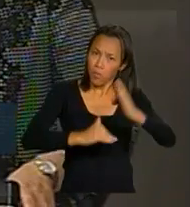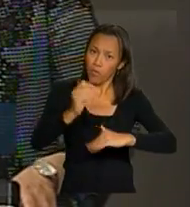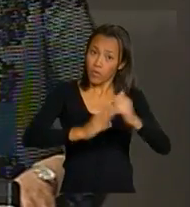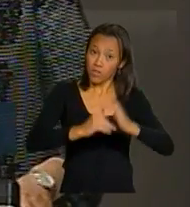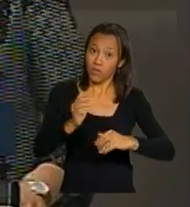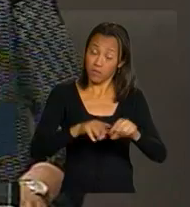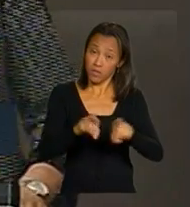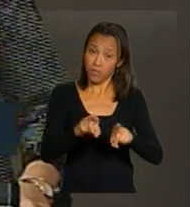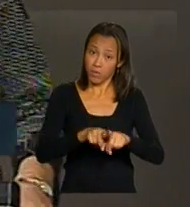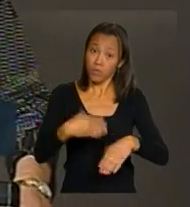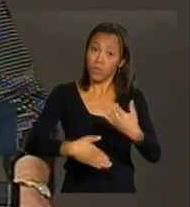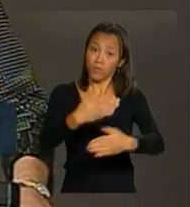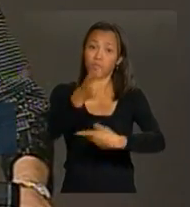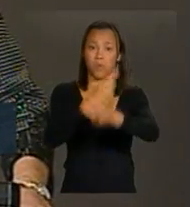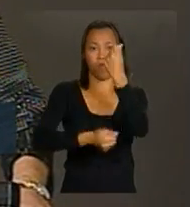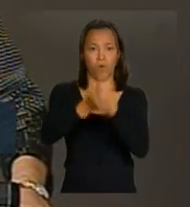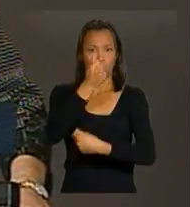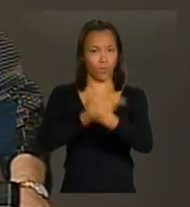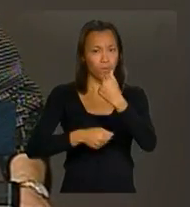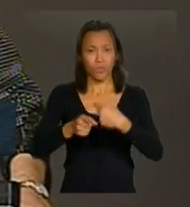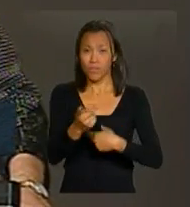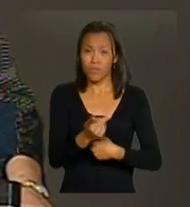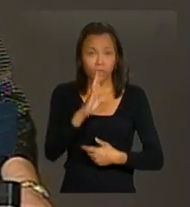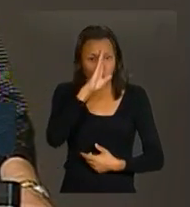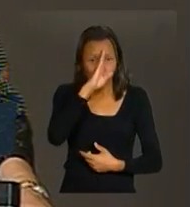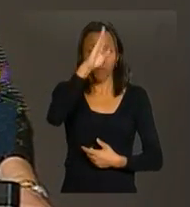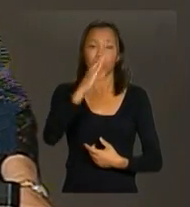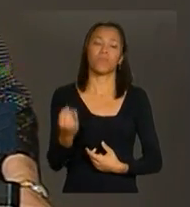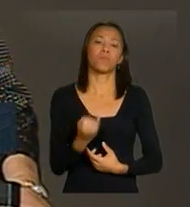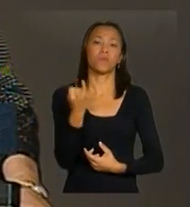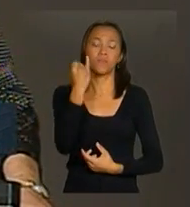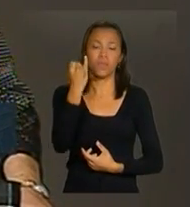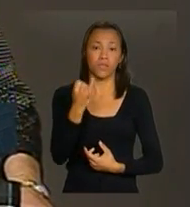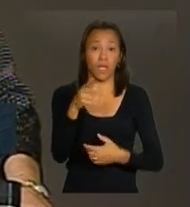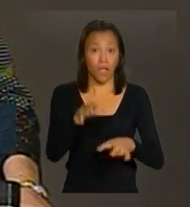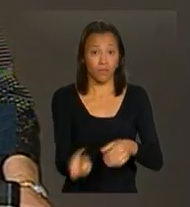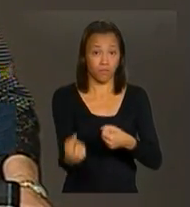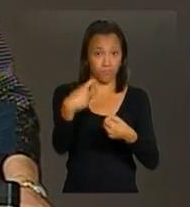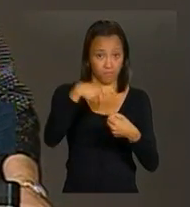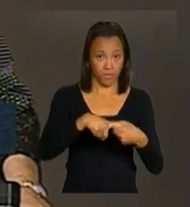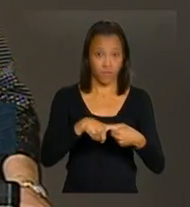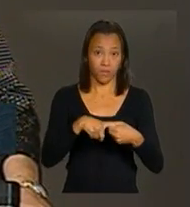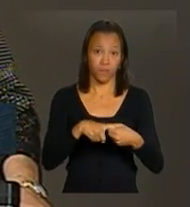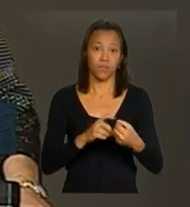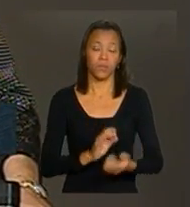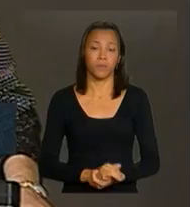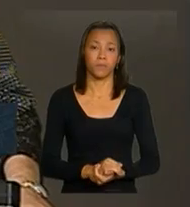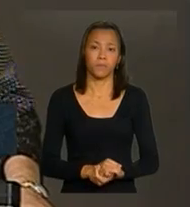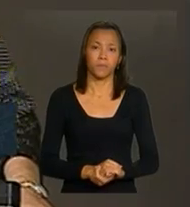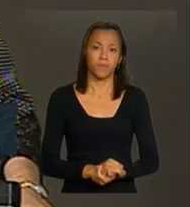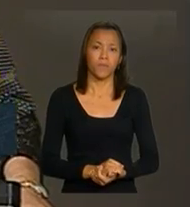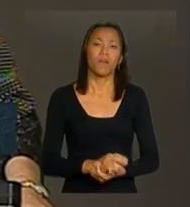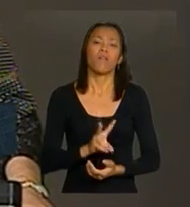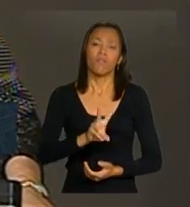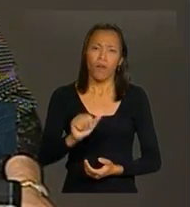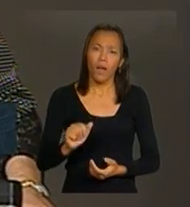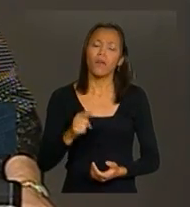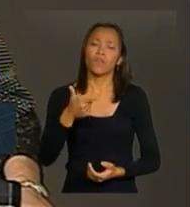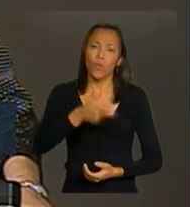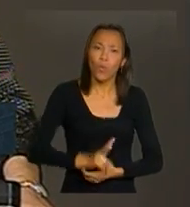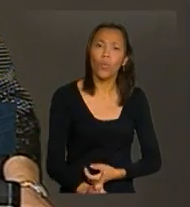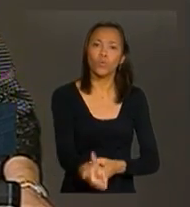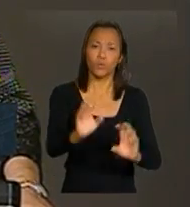crescimento econômico, é algo essencial. Essa parceria também vai ser reforçada